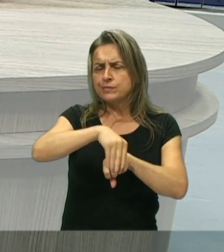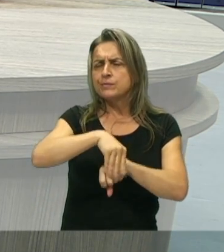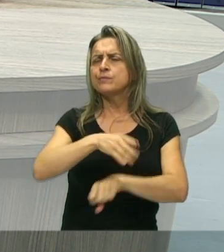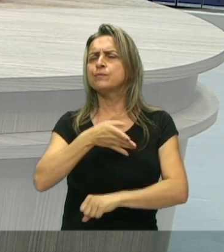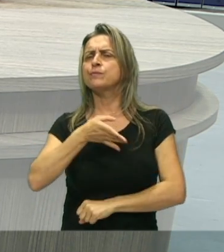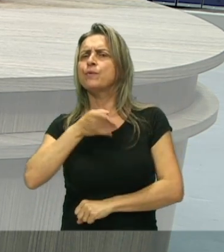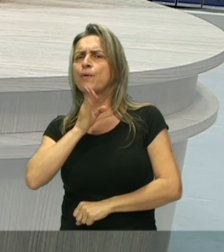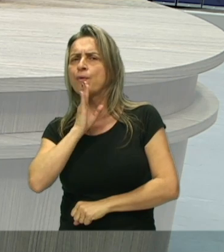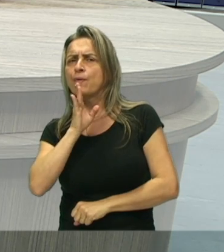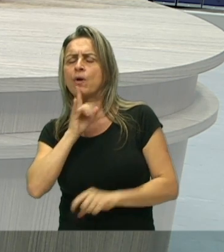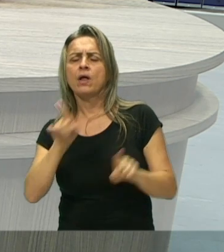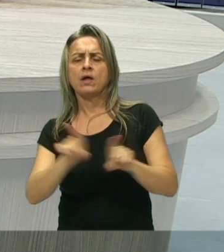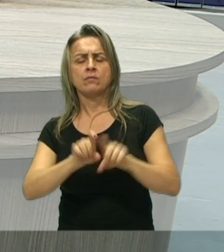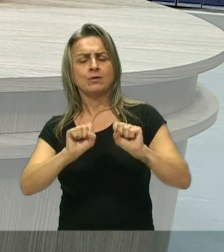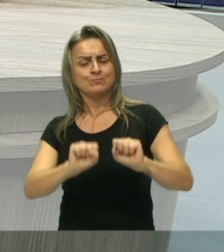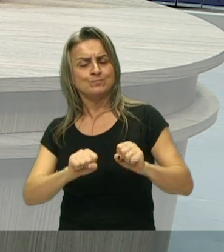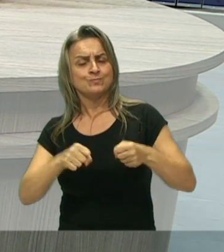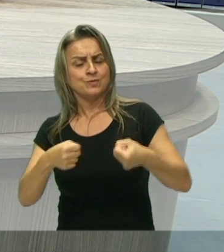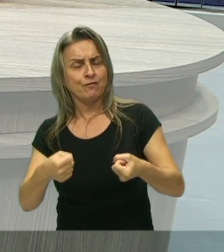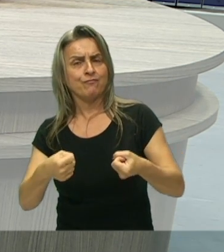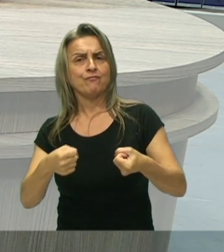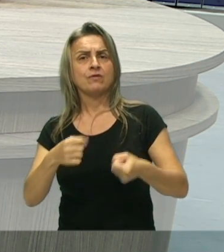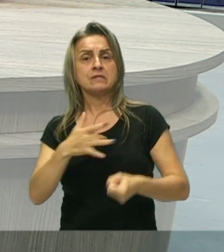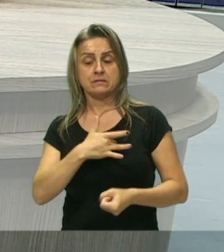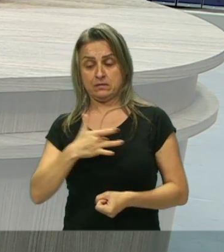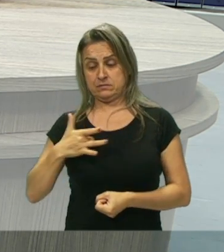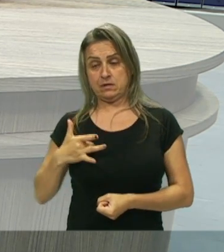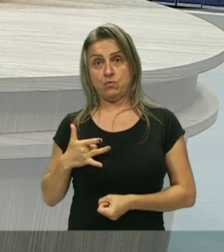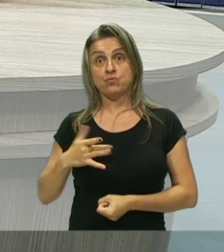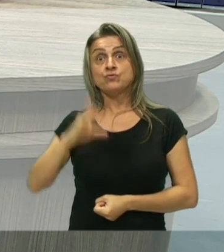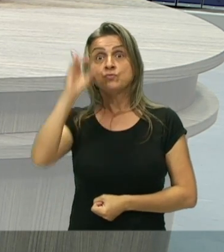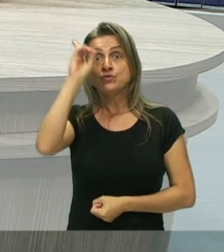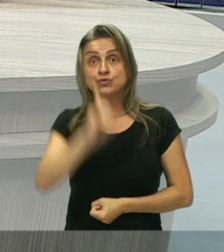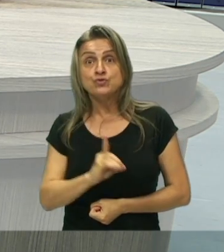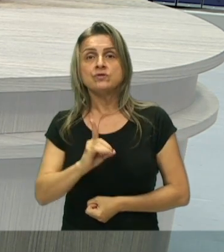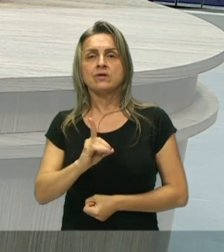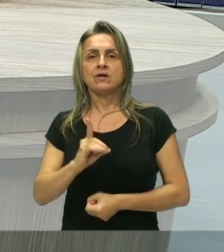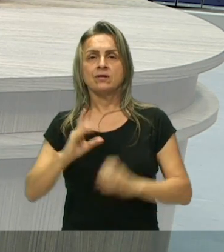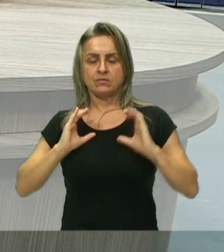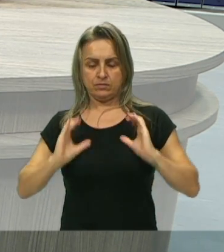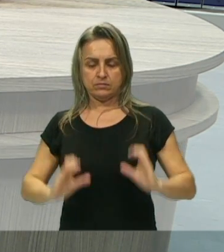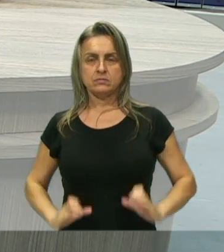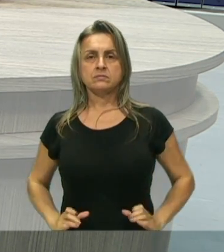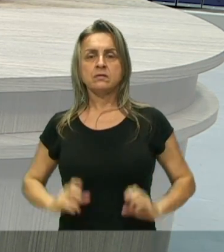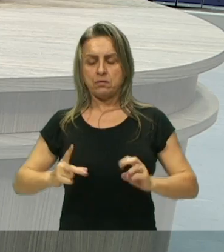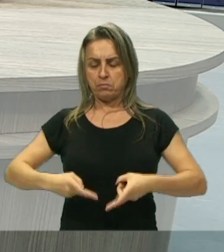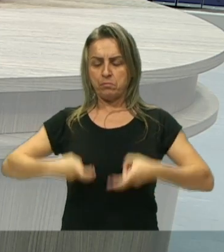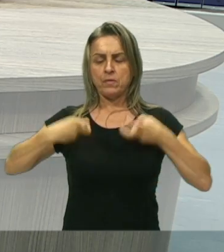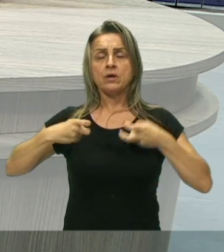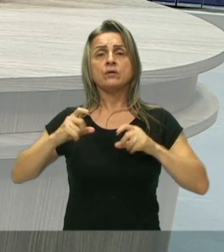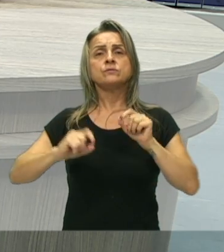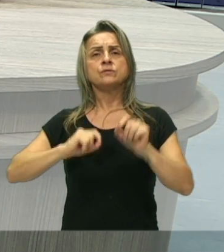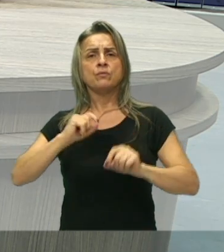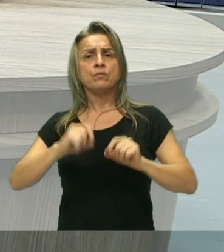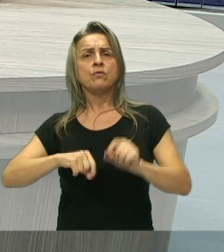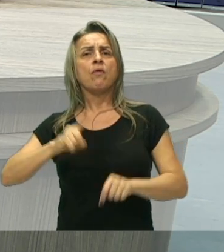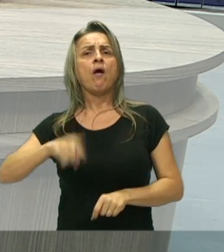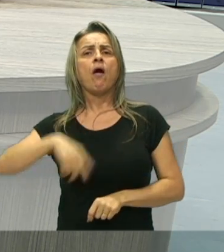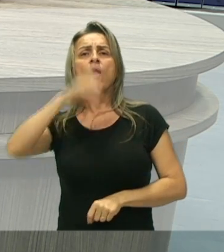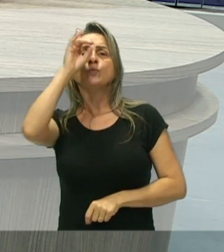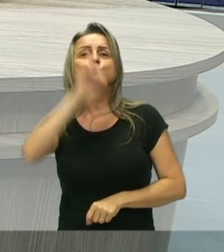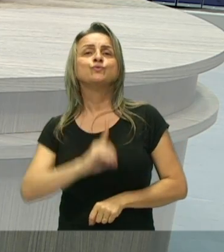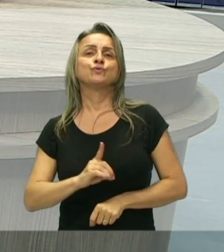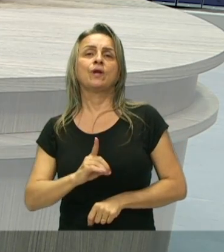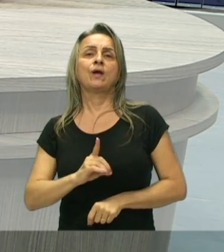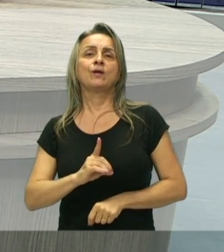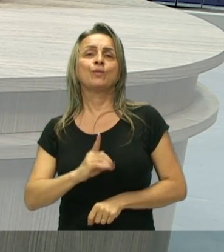da saúde como um direito do cidadão, foi se percebendo que é um direito que tem várias... não é uma via de mão